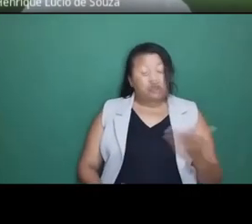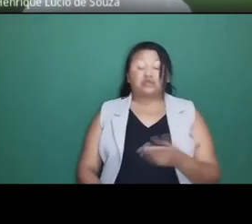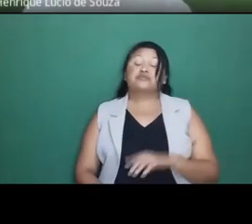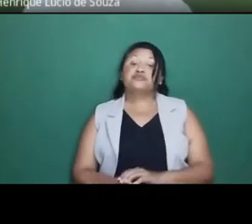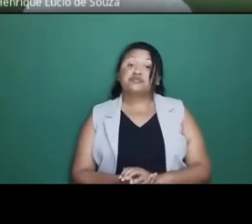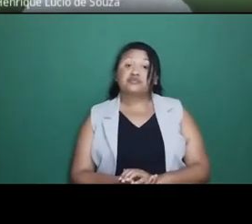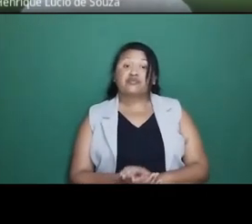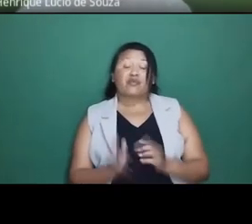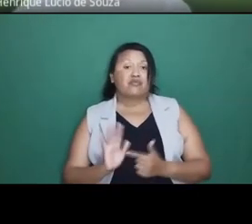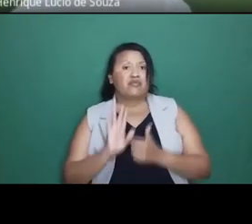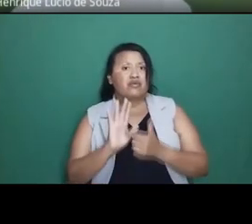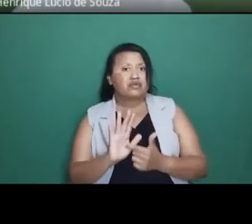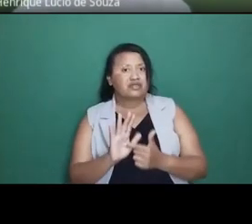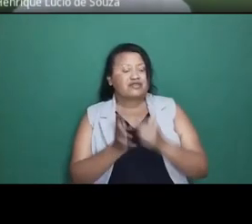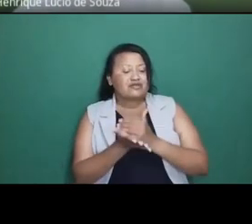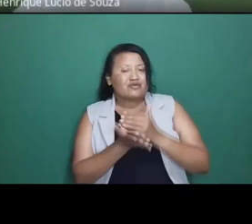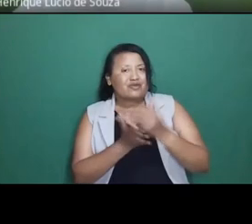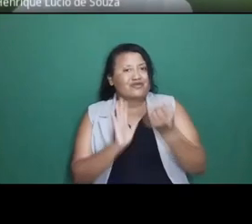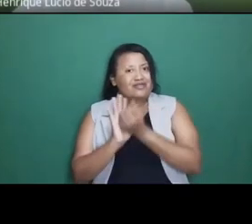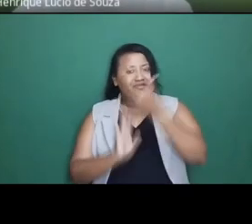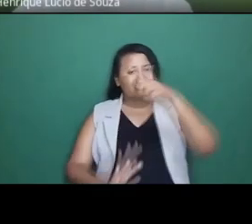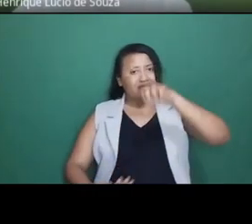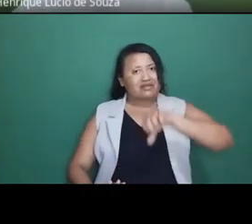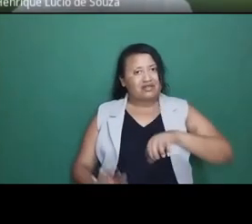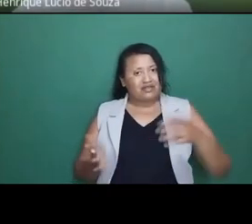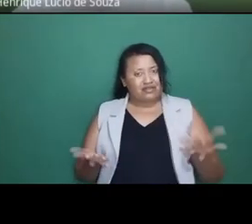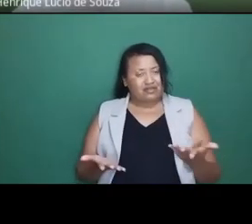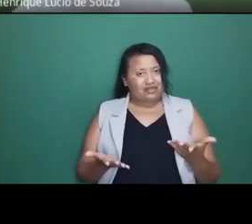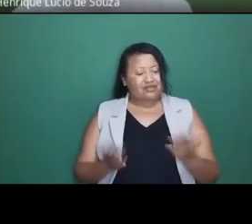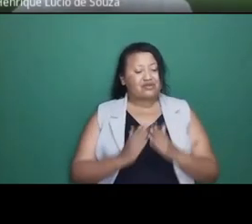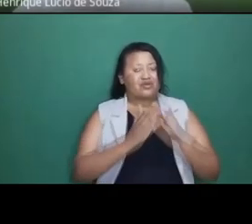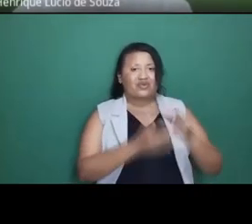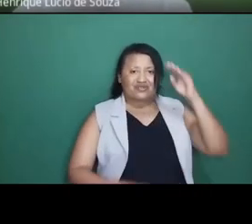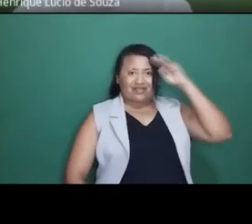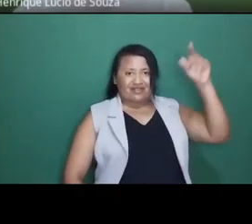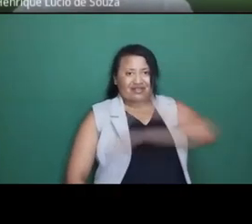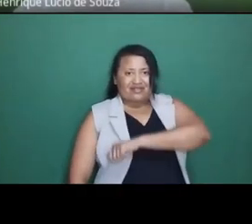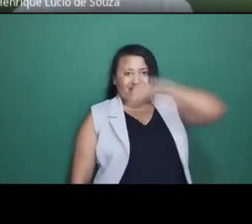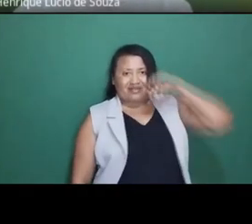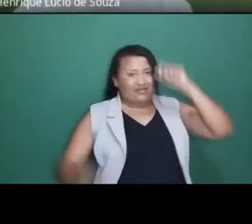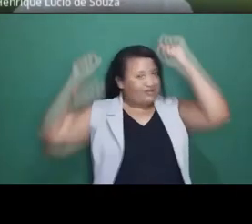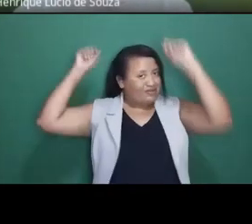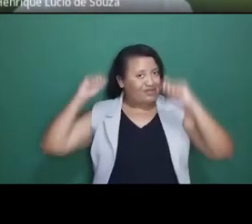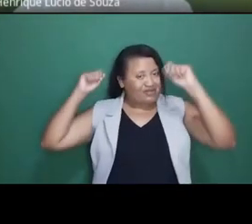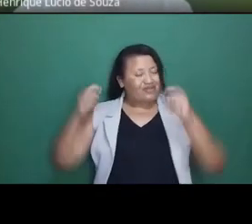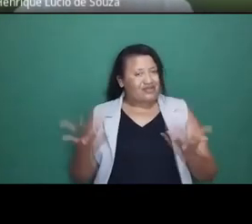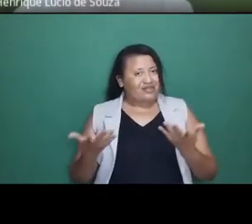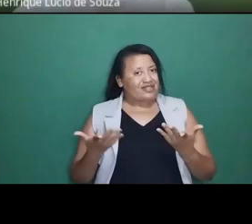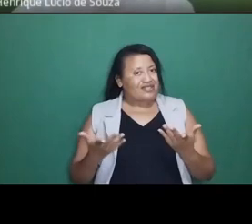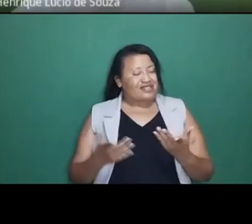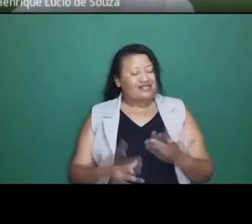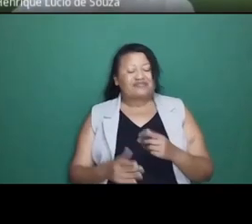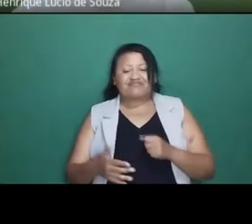traz que no início do século 19 os exércitos de Napoleão bonaparto tomava diversos países da